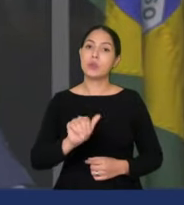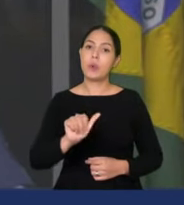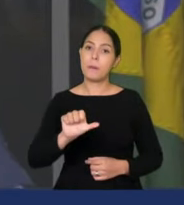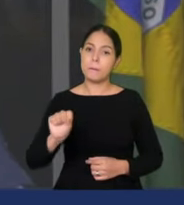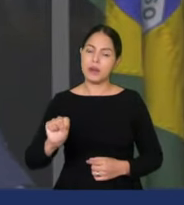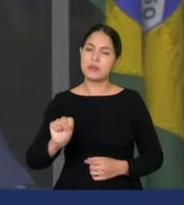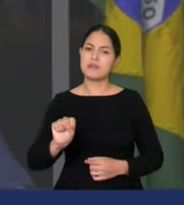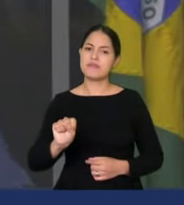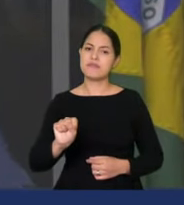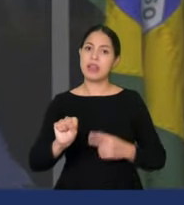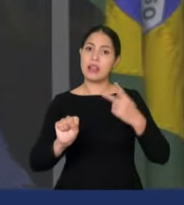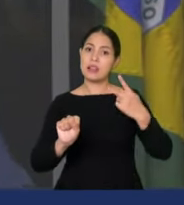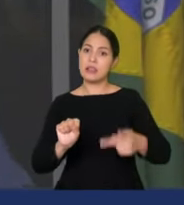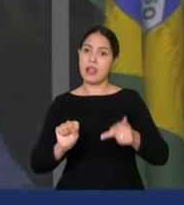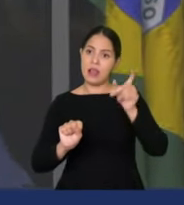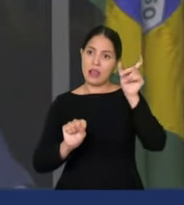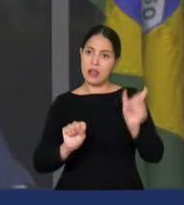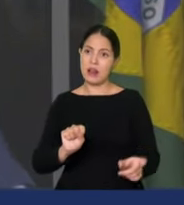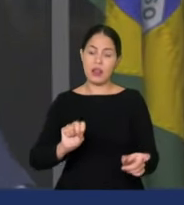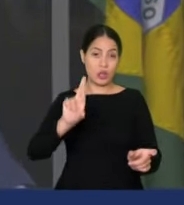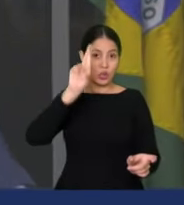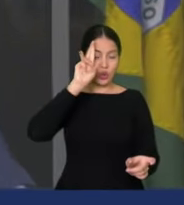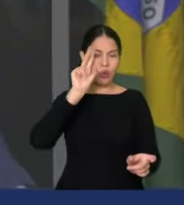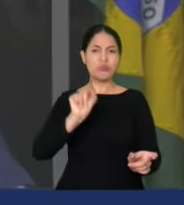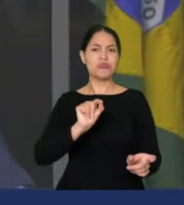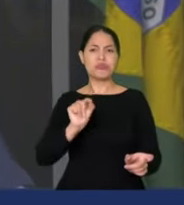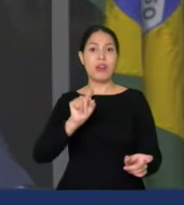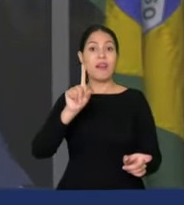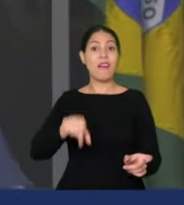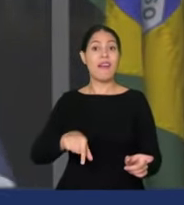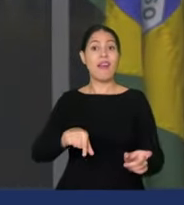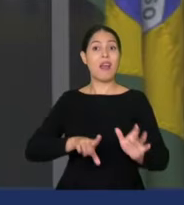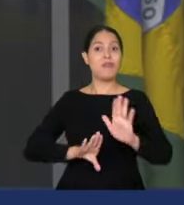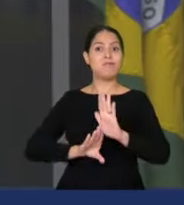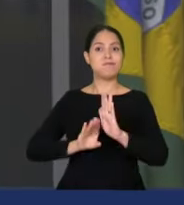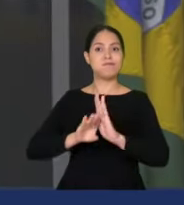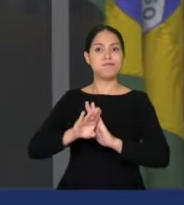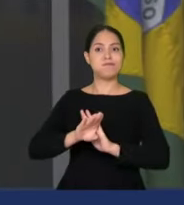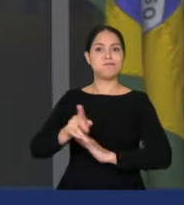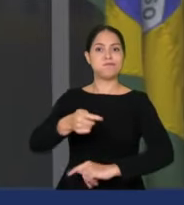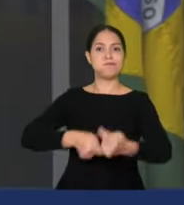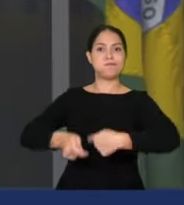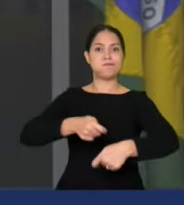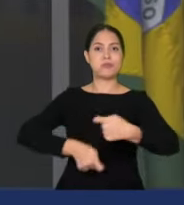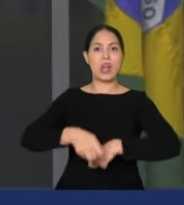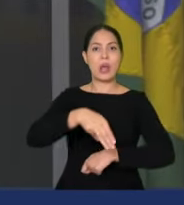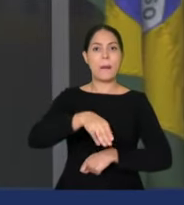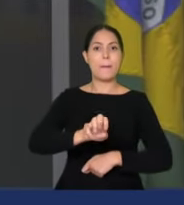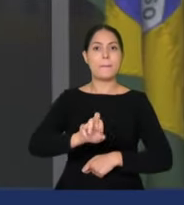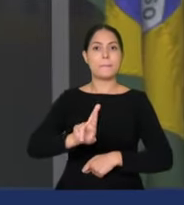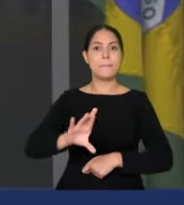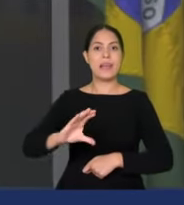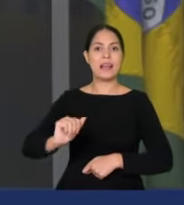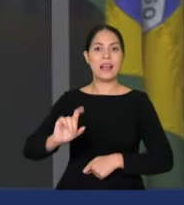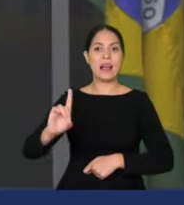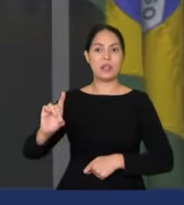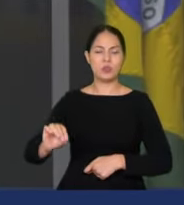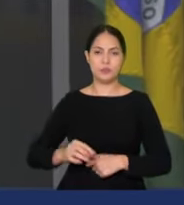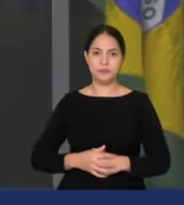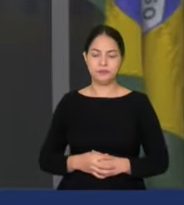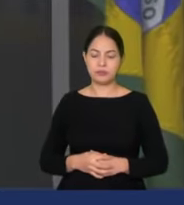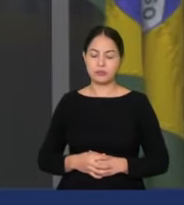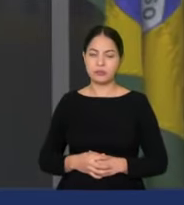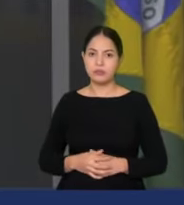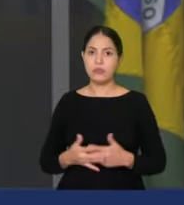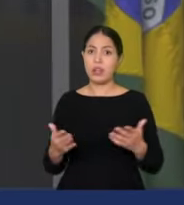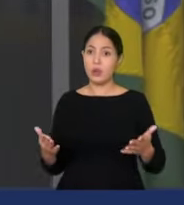o dono dela mesmo é o mercado. E quando essa Petrobras foi saqueada, quando essa Petrobras